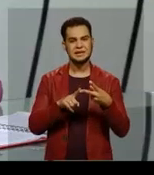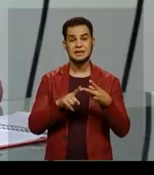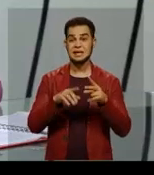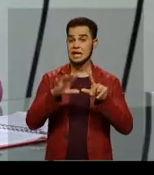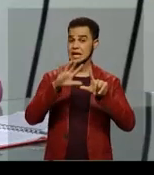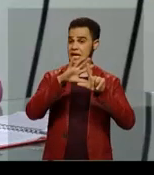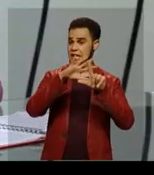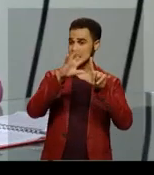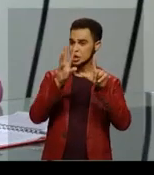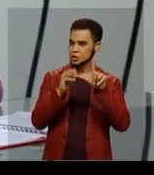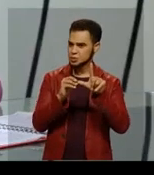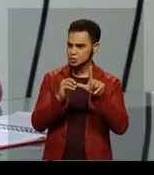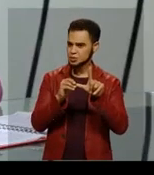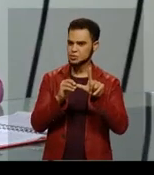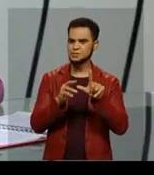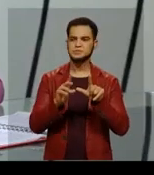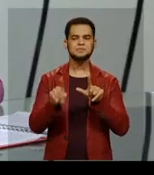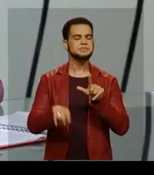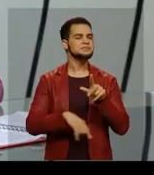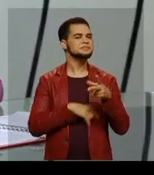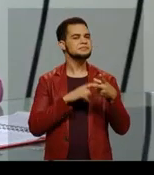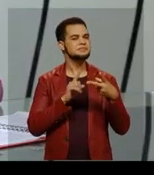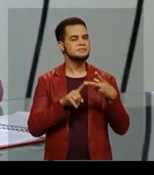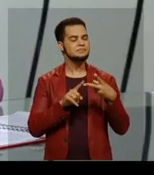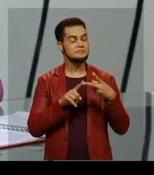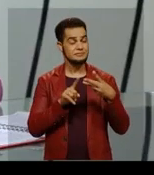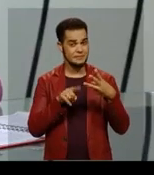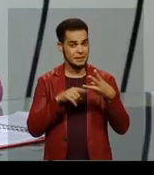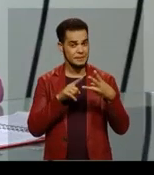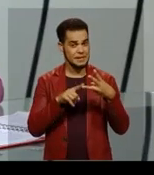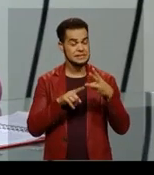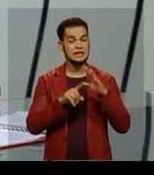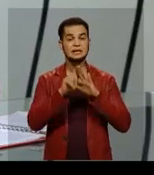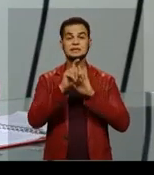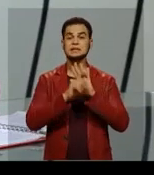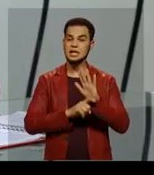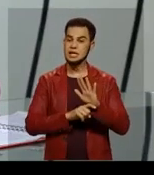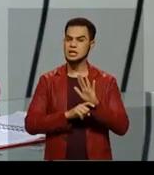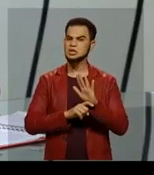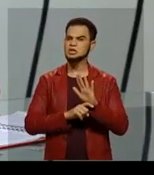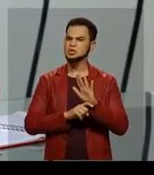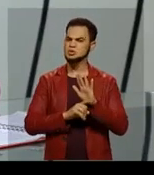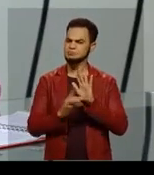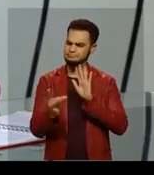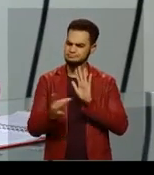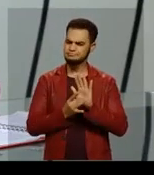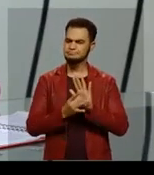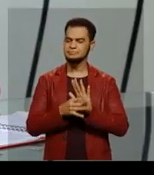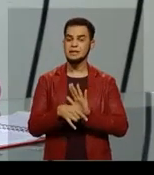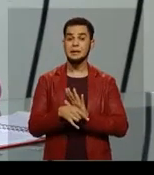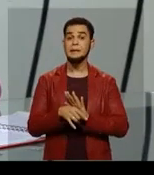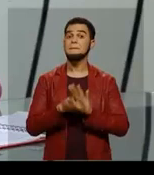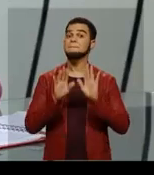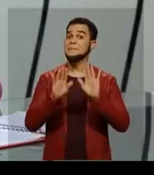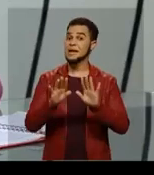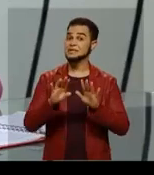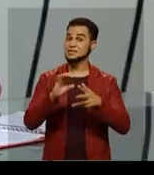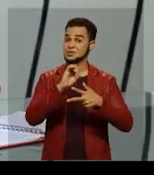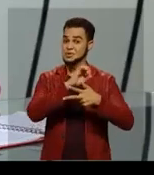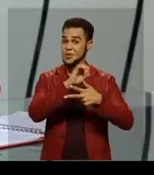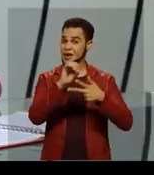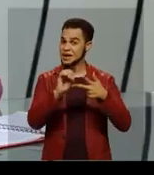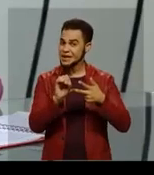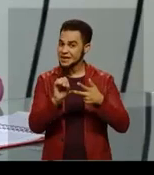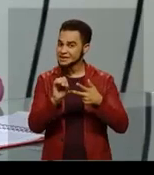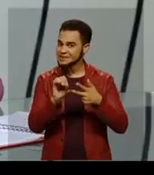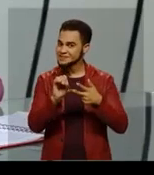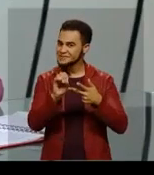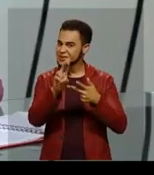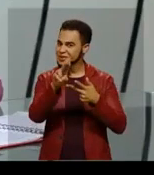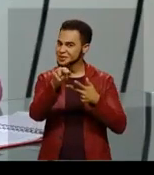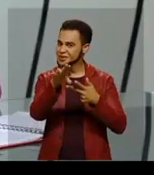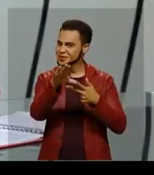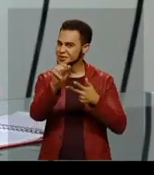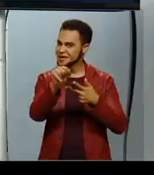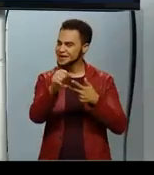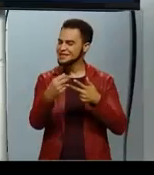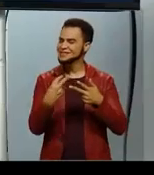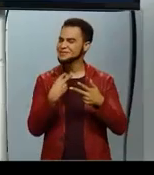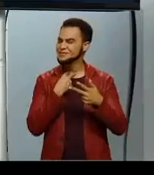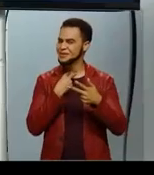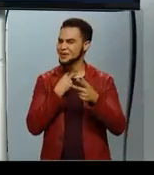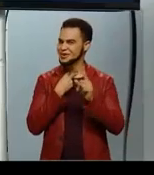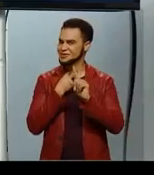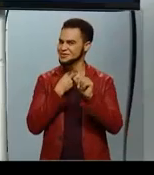cartoon, existe em textos literários. Mas na sua redação do Enem, nunca, não pode haver ambiguidade.